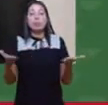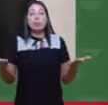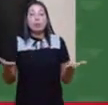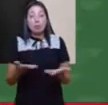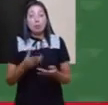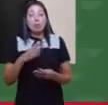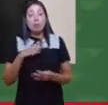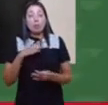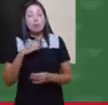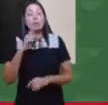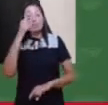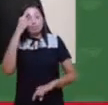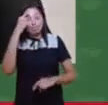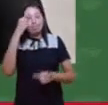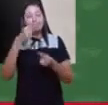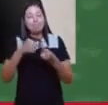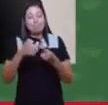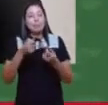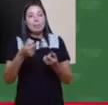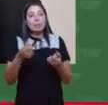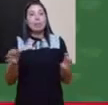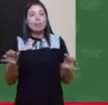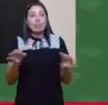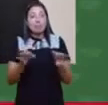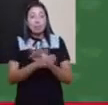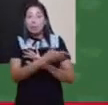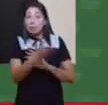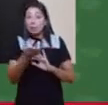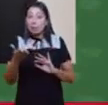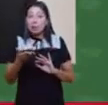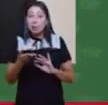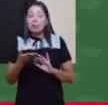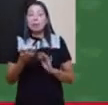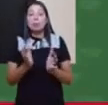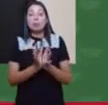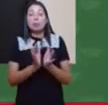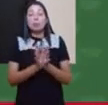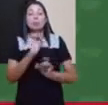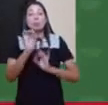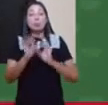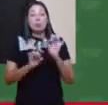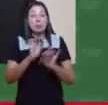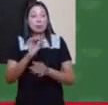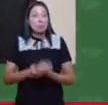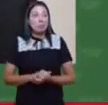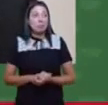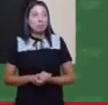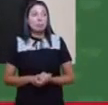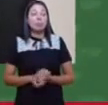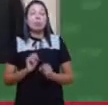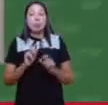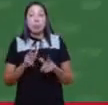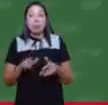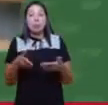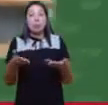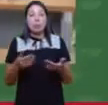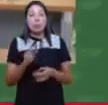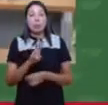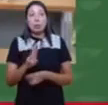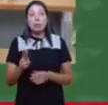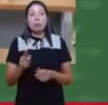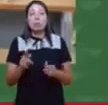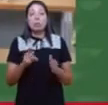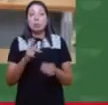momento temos a convicção que vamos derrotá-los na comissão especial. Muito bem, eu quero, em nome da